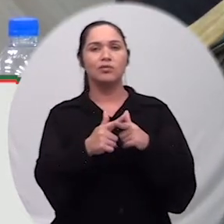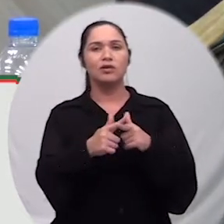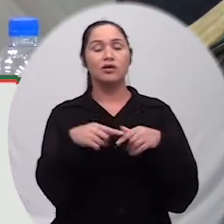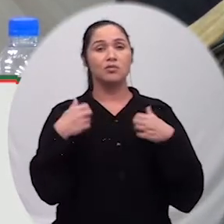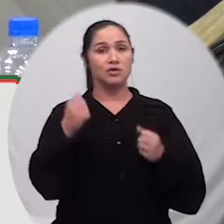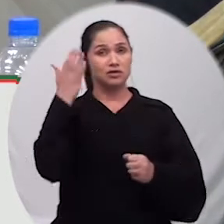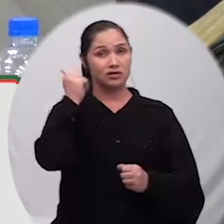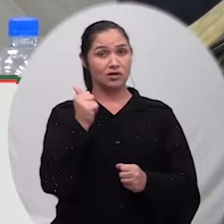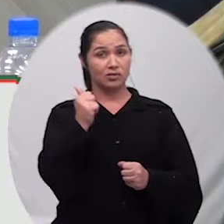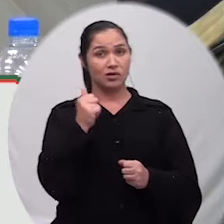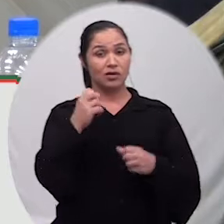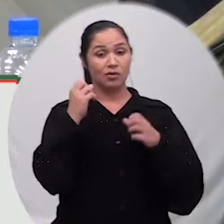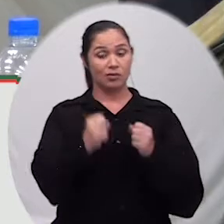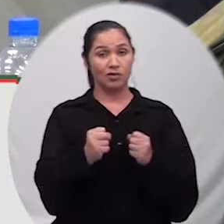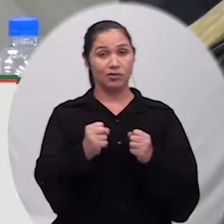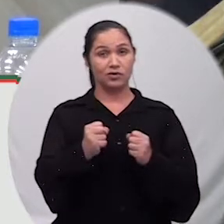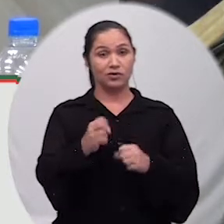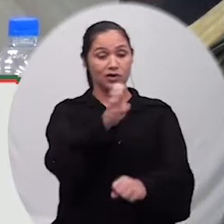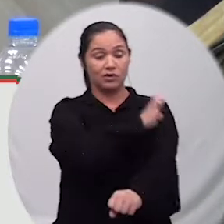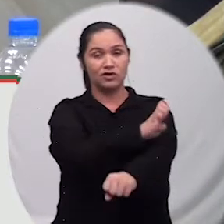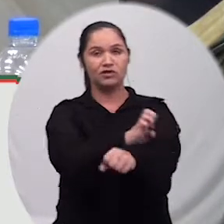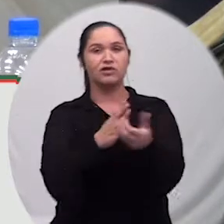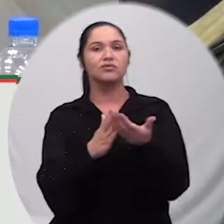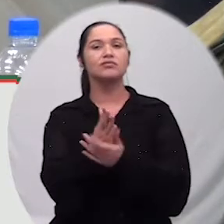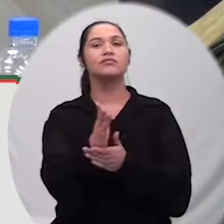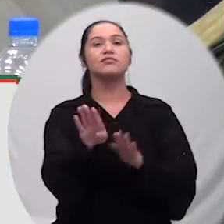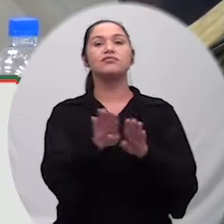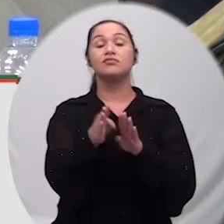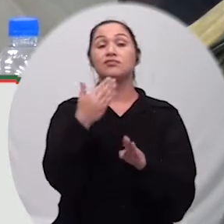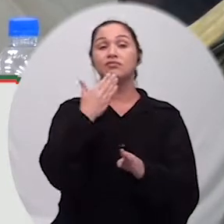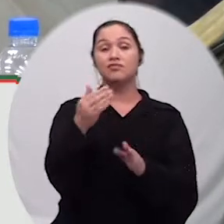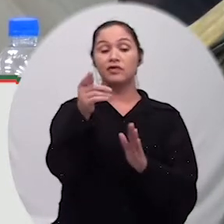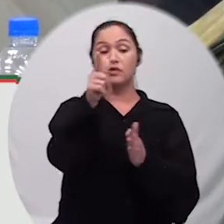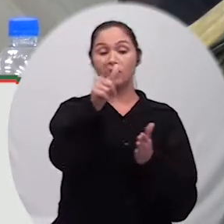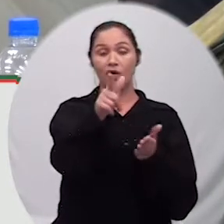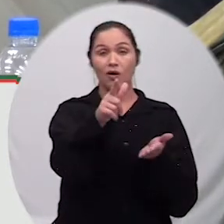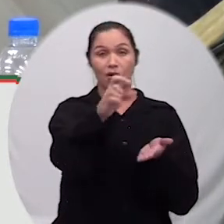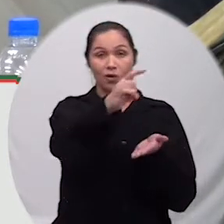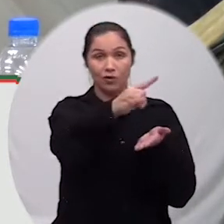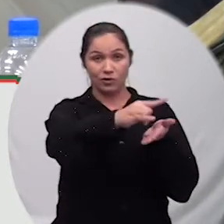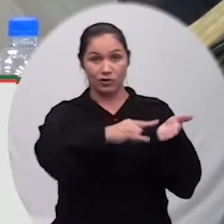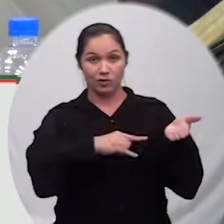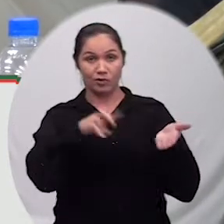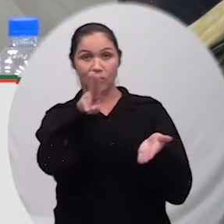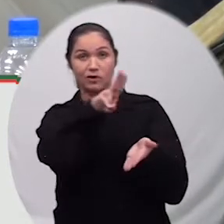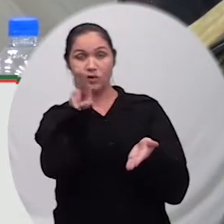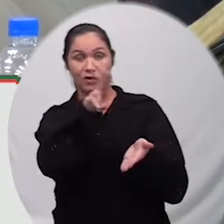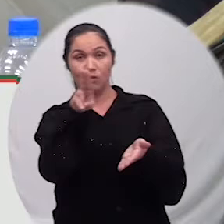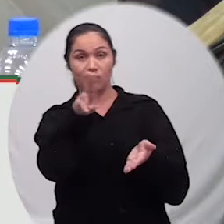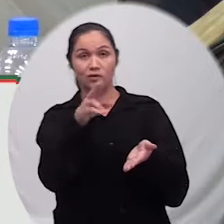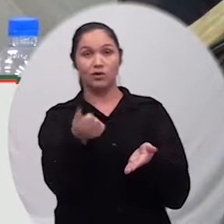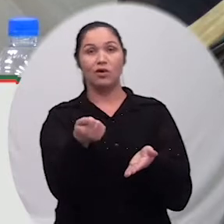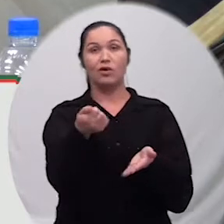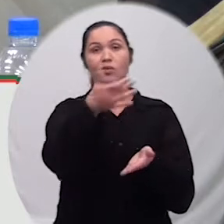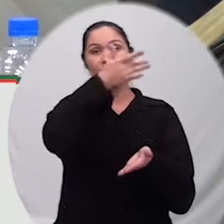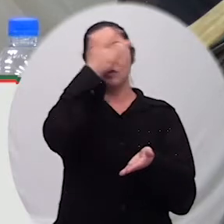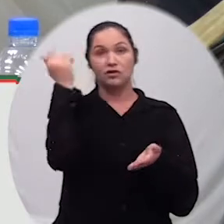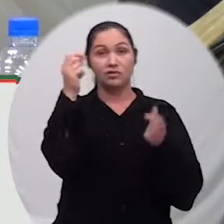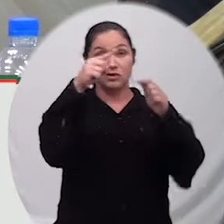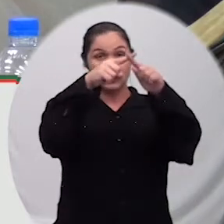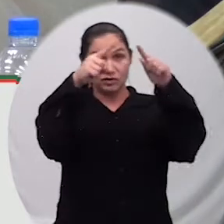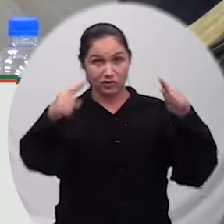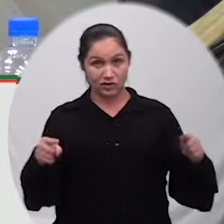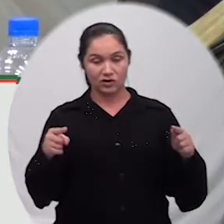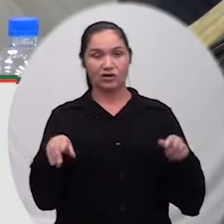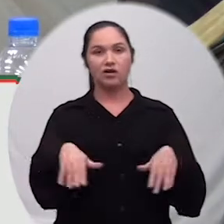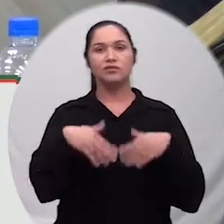probatório? Informar a relação completa de servidores que têm o registro do ponto liberado com as seguintes informações: matrícula,